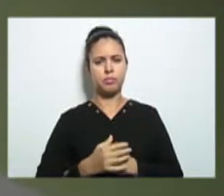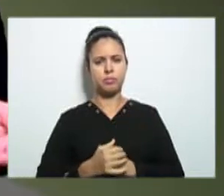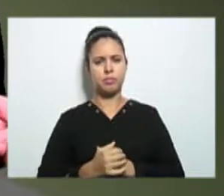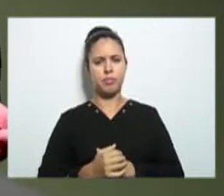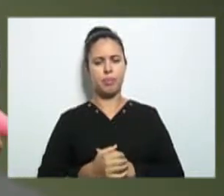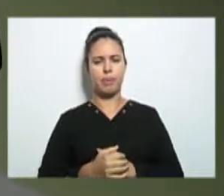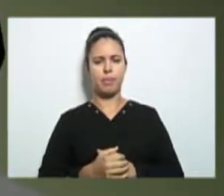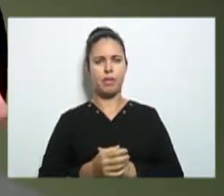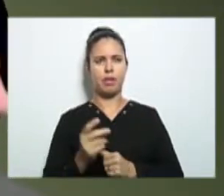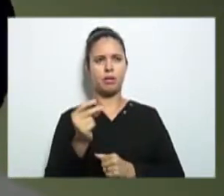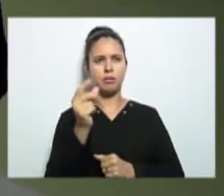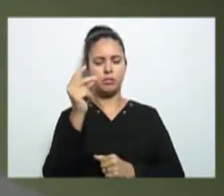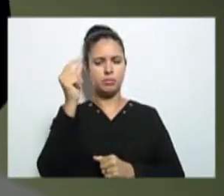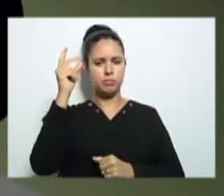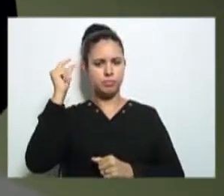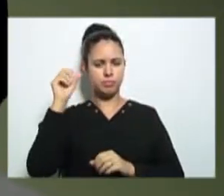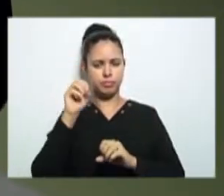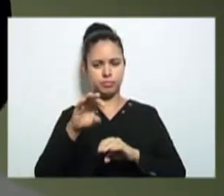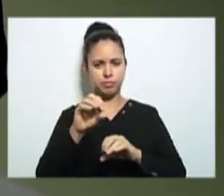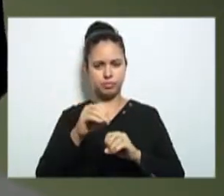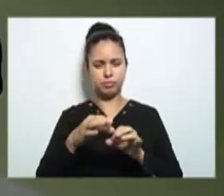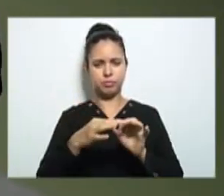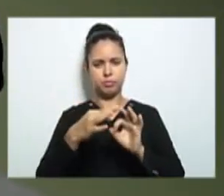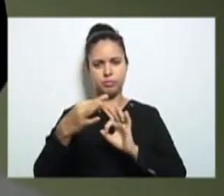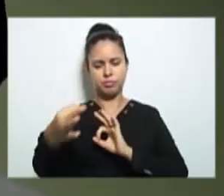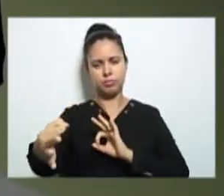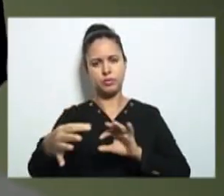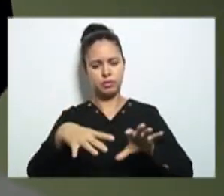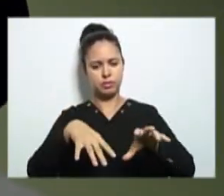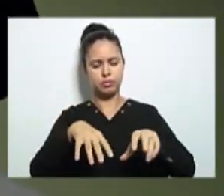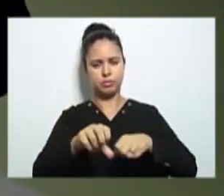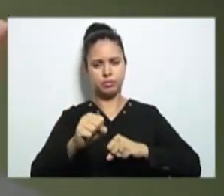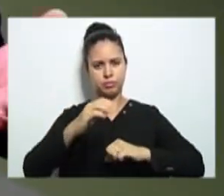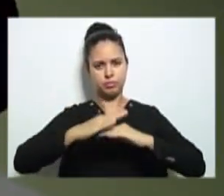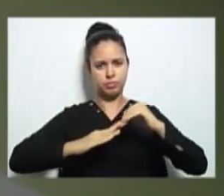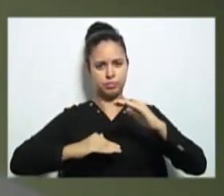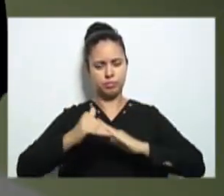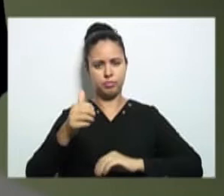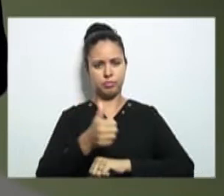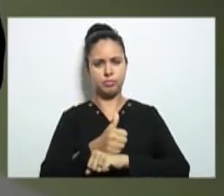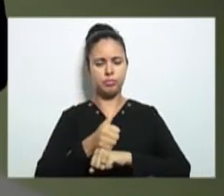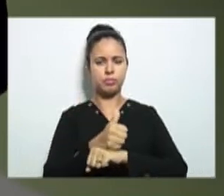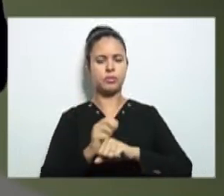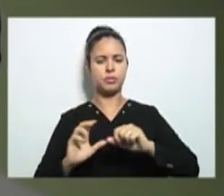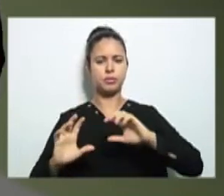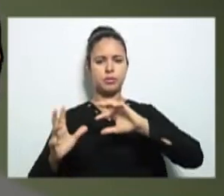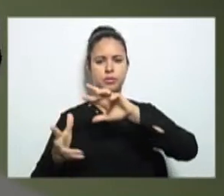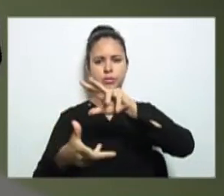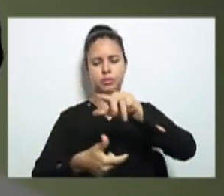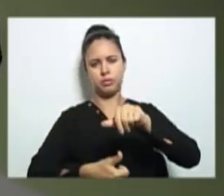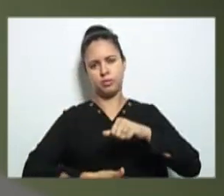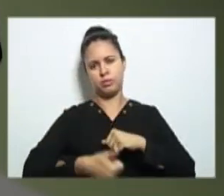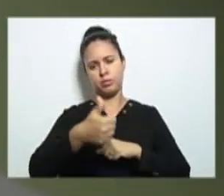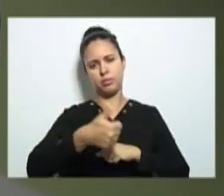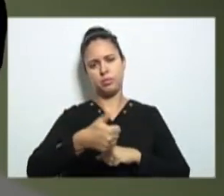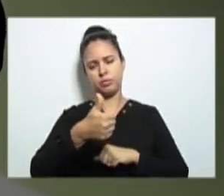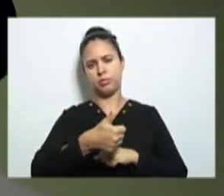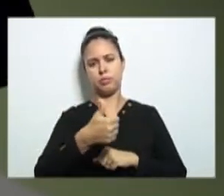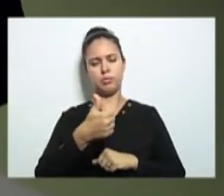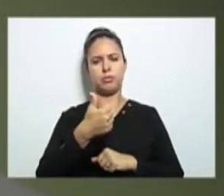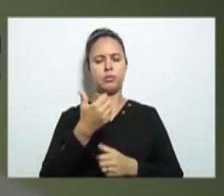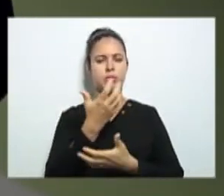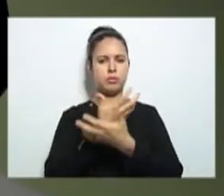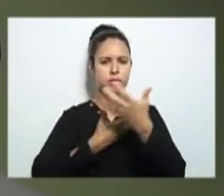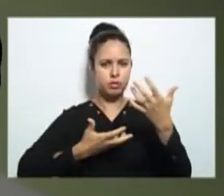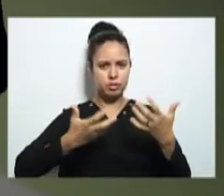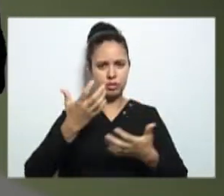Há muitos anos, o ensino à distância capacita e forma profissionais em todo o mundo. Primeiro por rádio, depois ensino